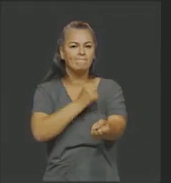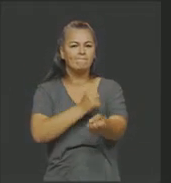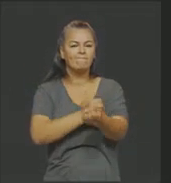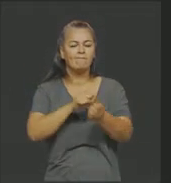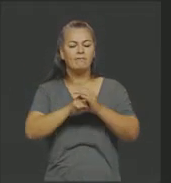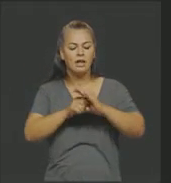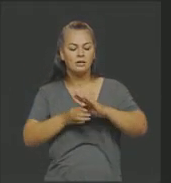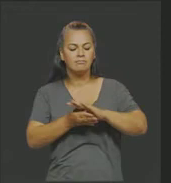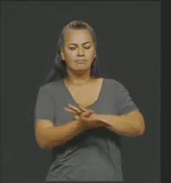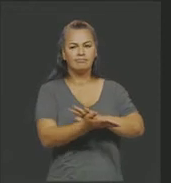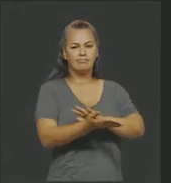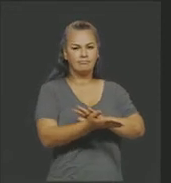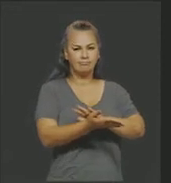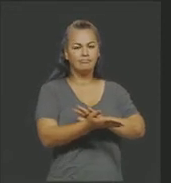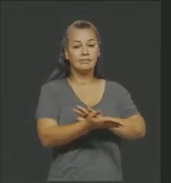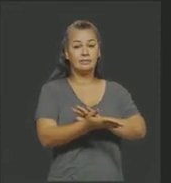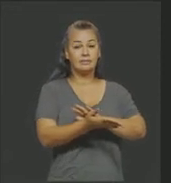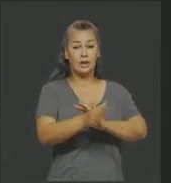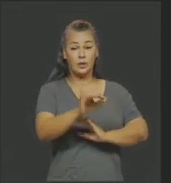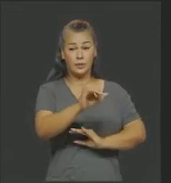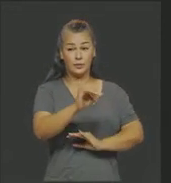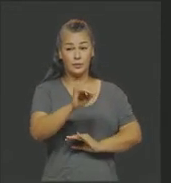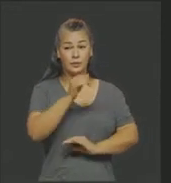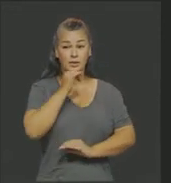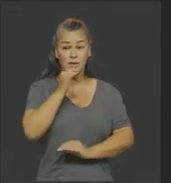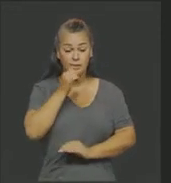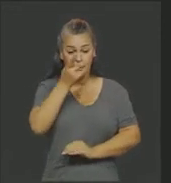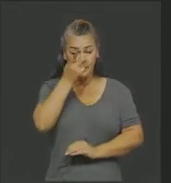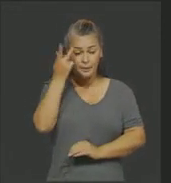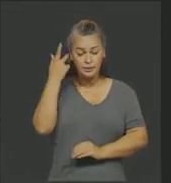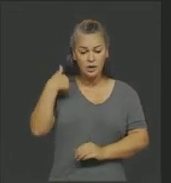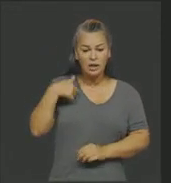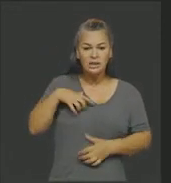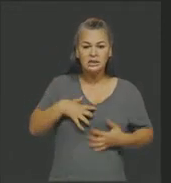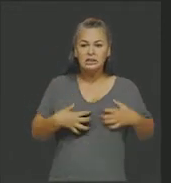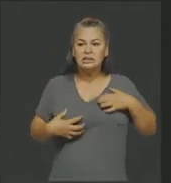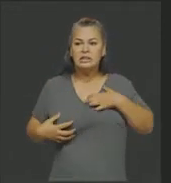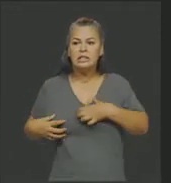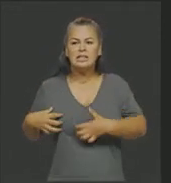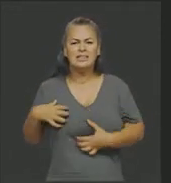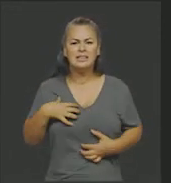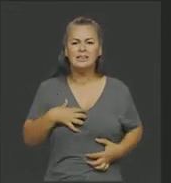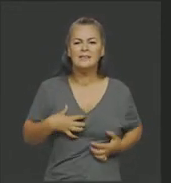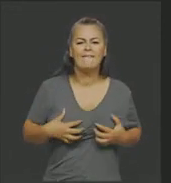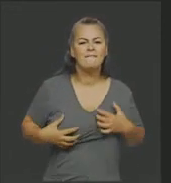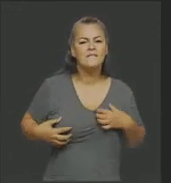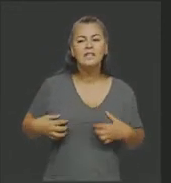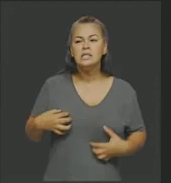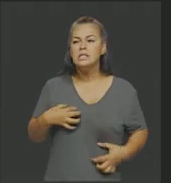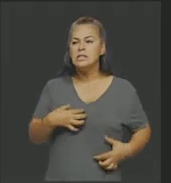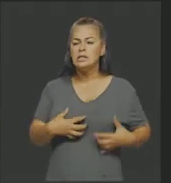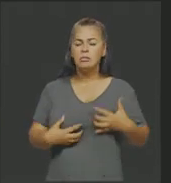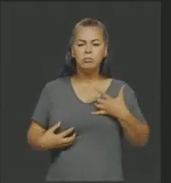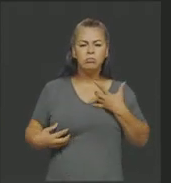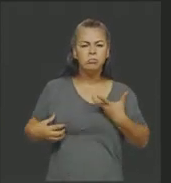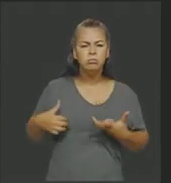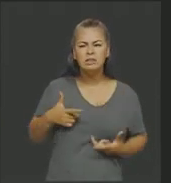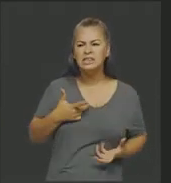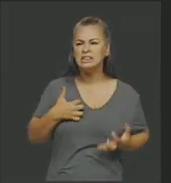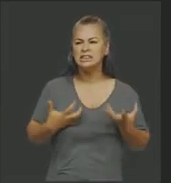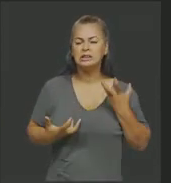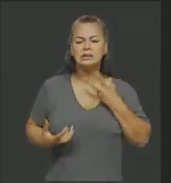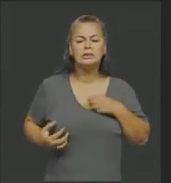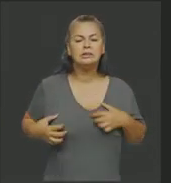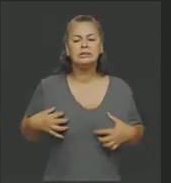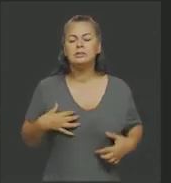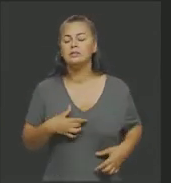ficar aí com depressão. Olha que a pessoa desesperada buscando a droga, tá? Enlouquecida. A síndrome de